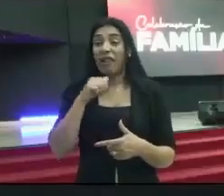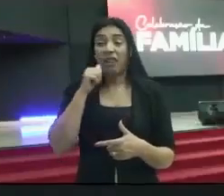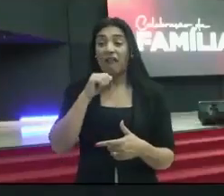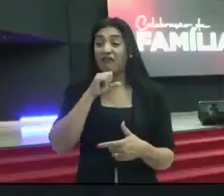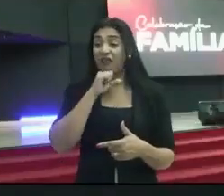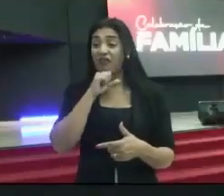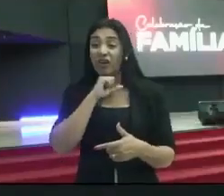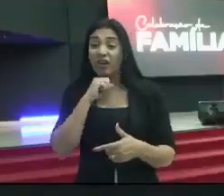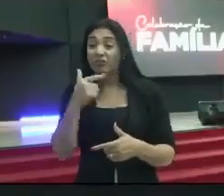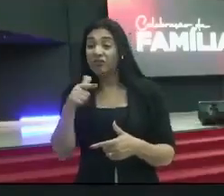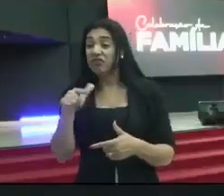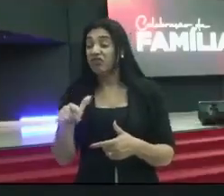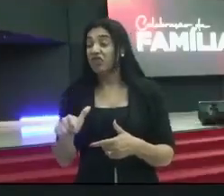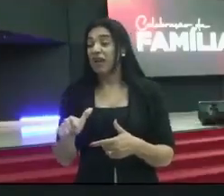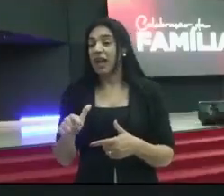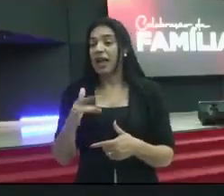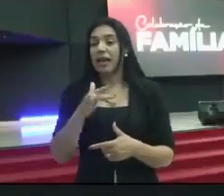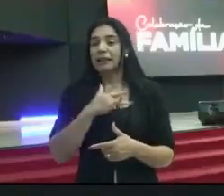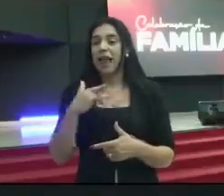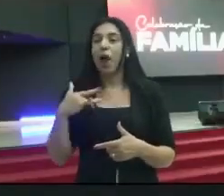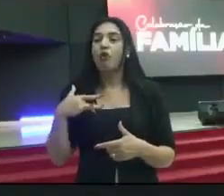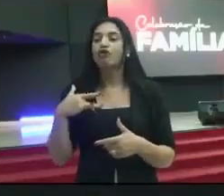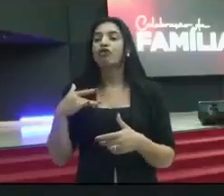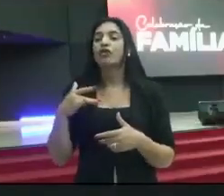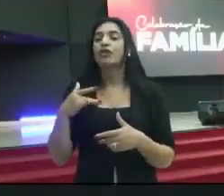tataravô não tinha plano de saúde.